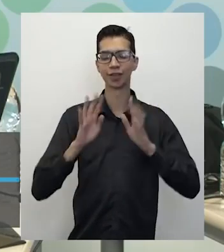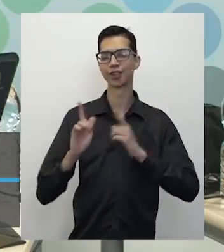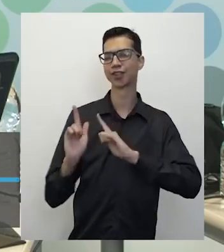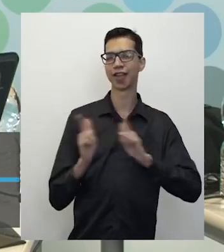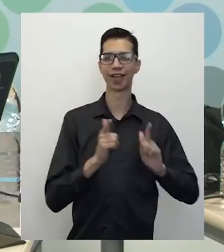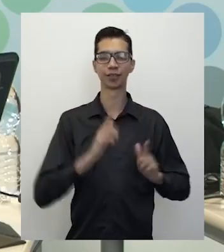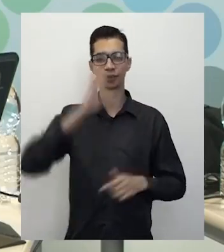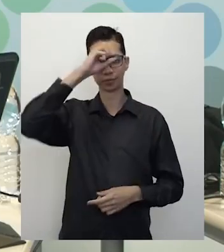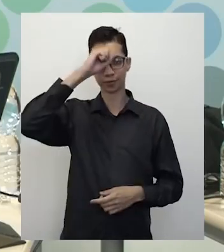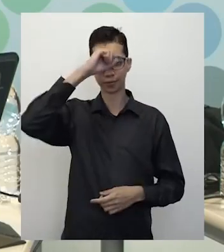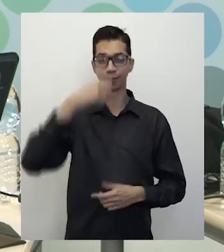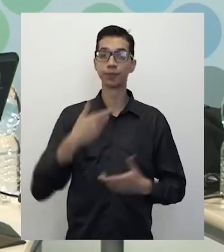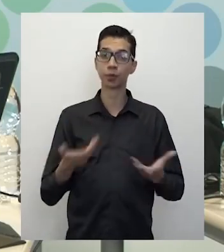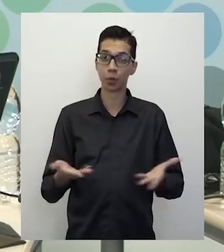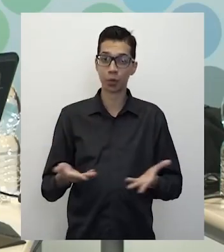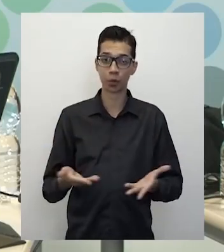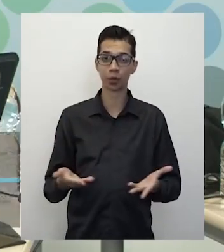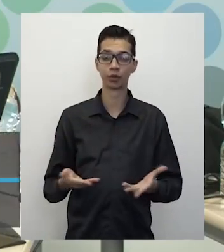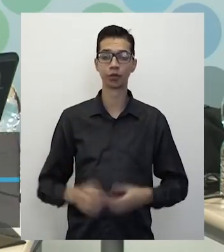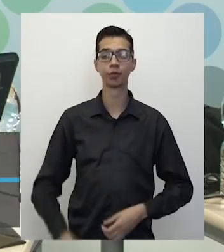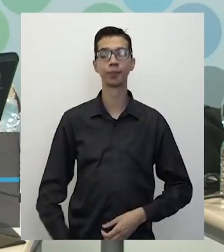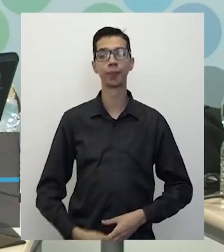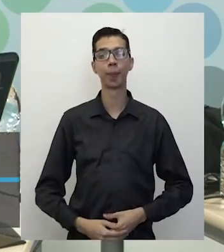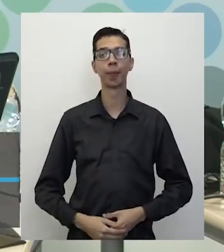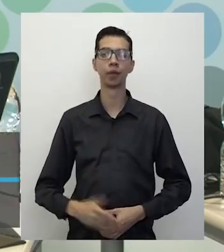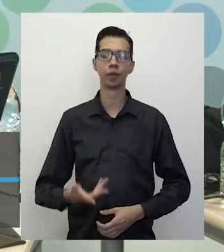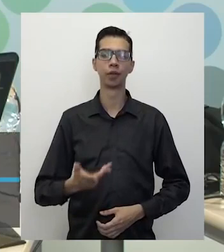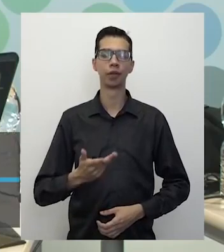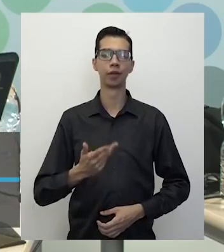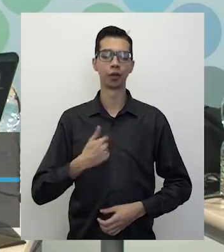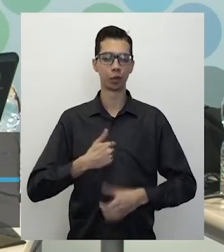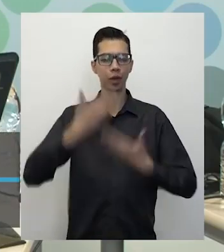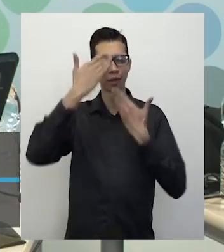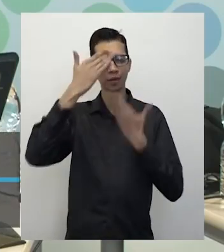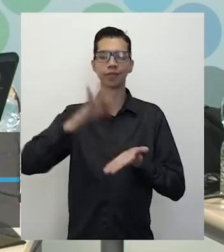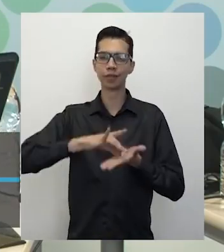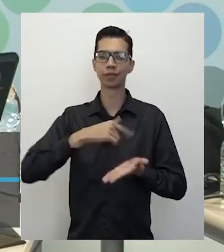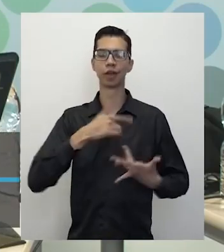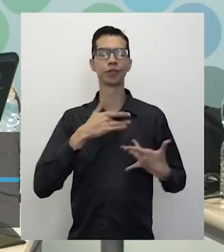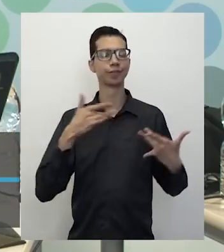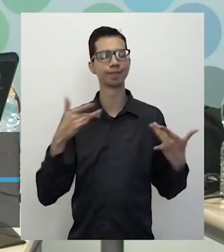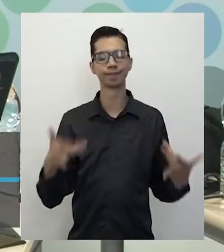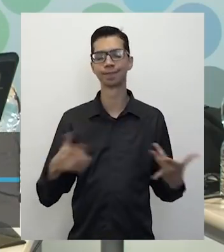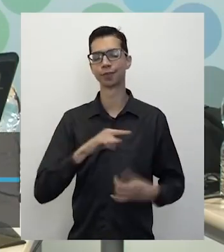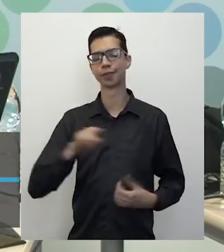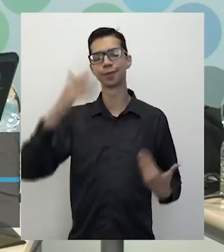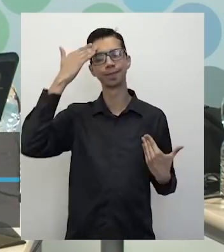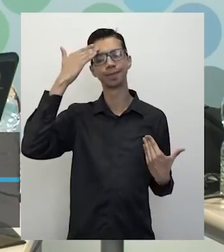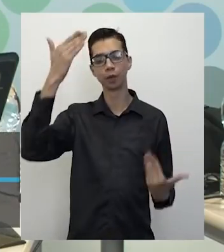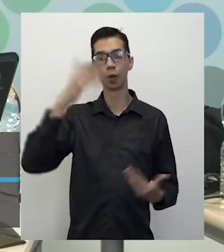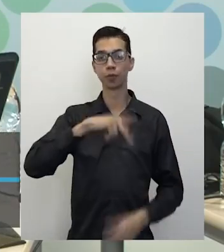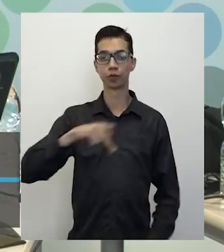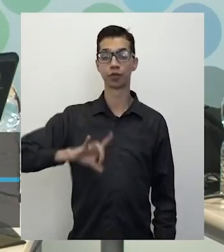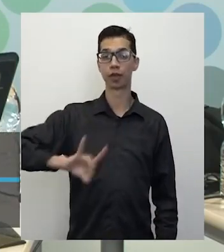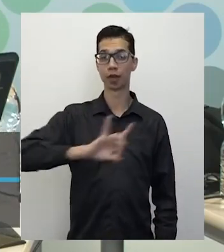Então, eu não vou mandar nominalmente hoje, exceção, tá, gente? Mas quero agradecer de coração a todos, inclusive os professores, ok?